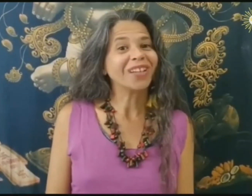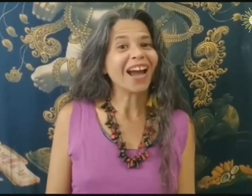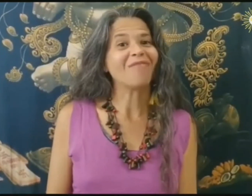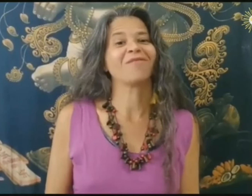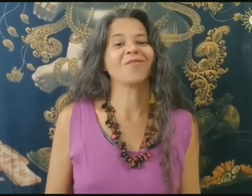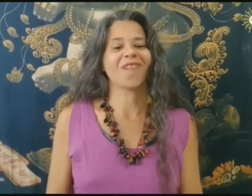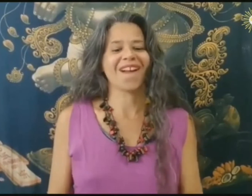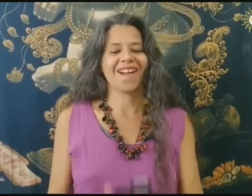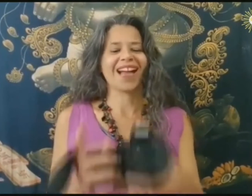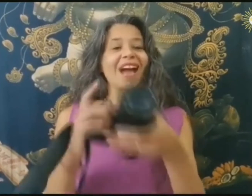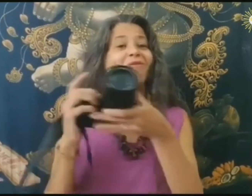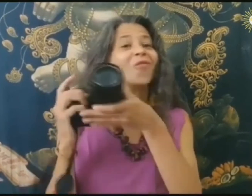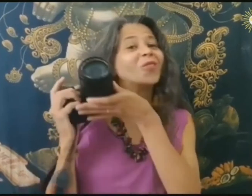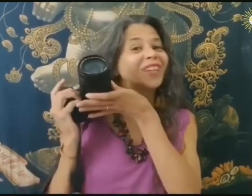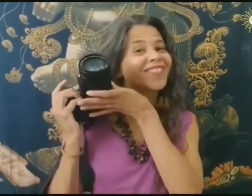olhar fotográfico,